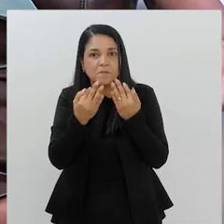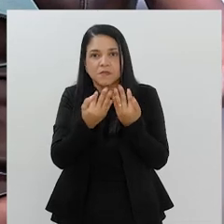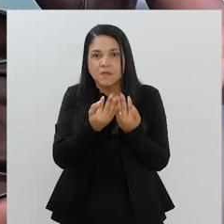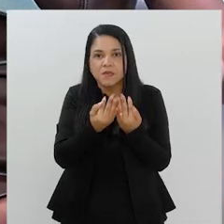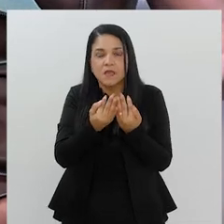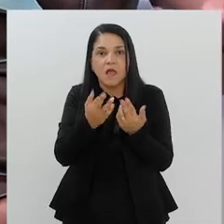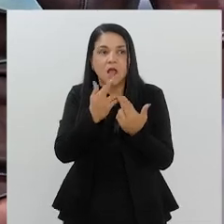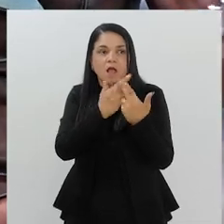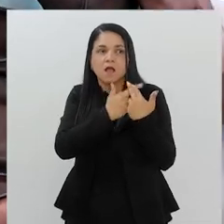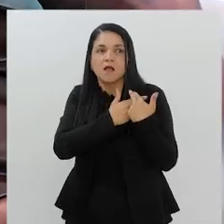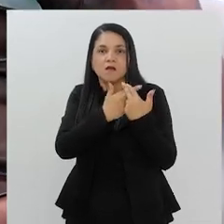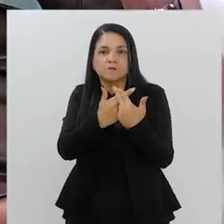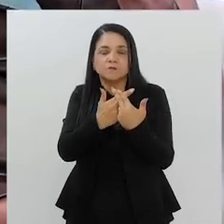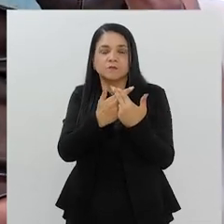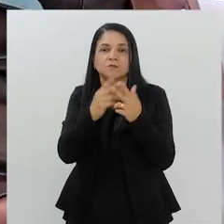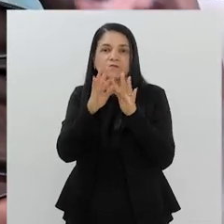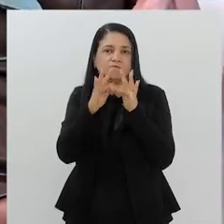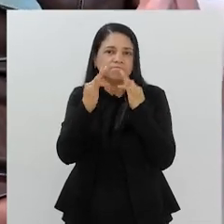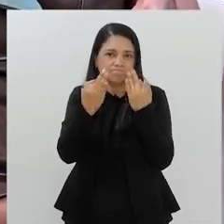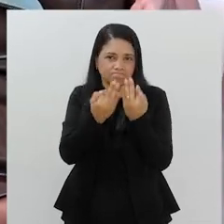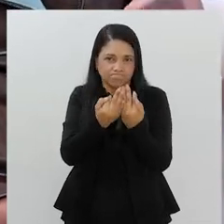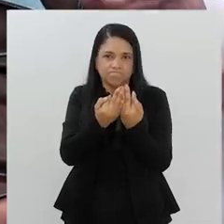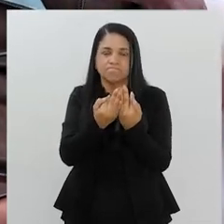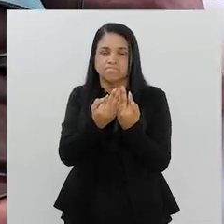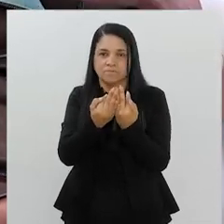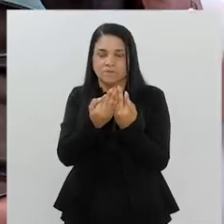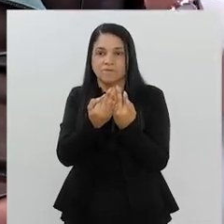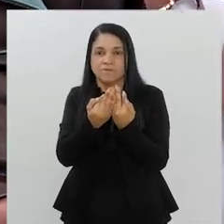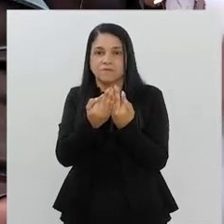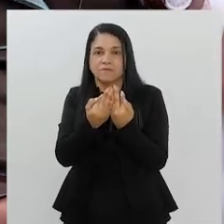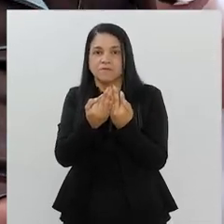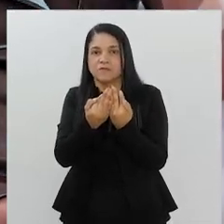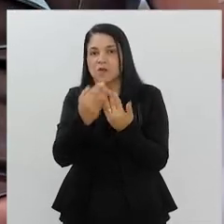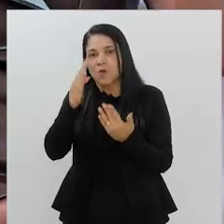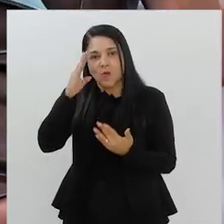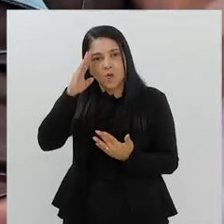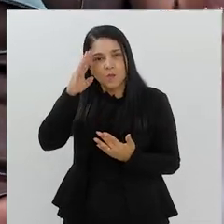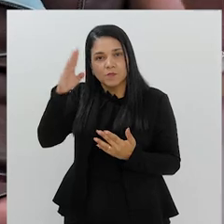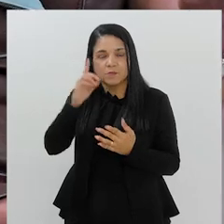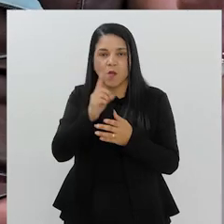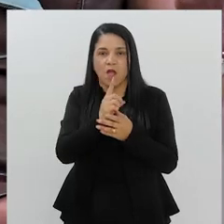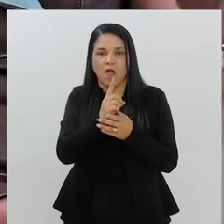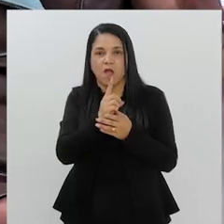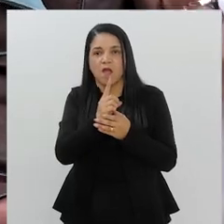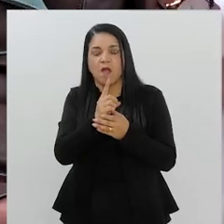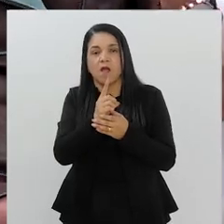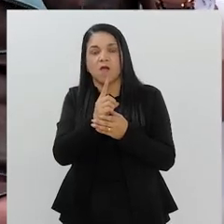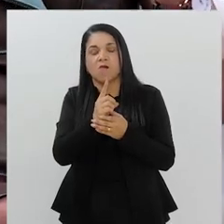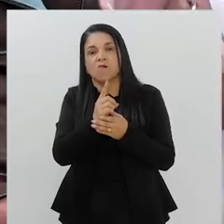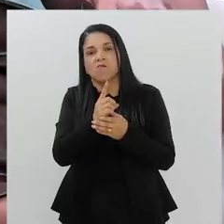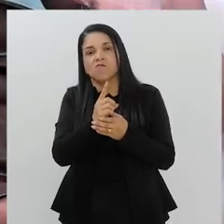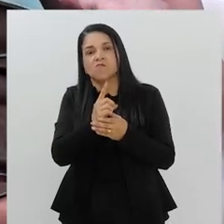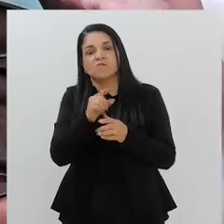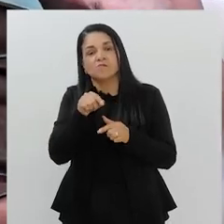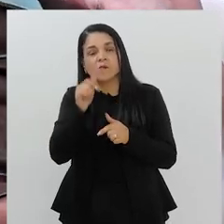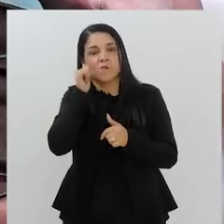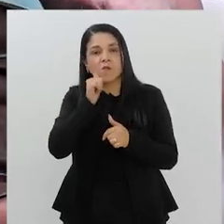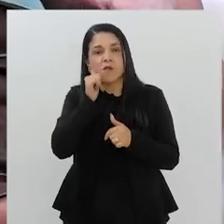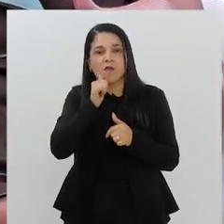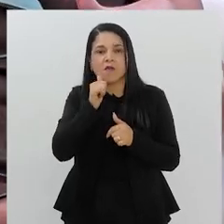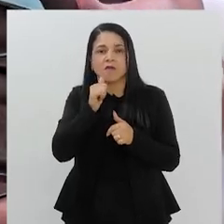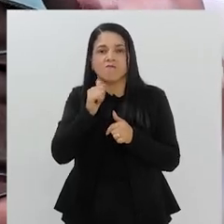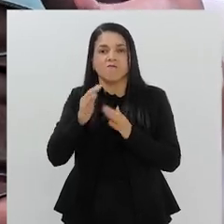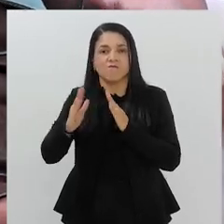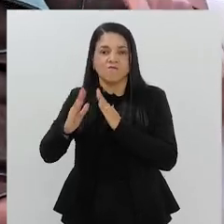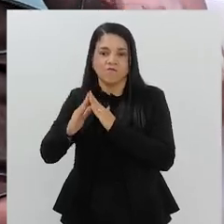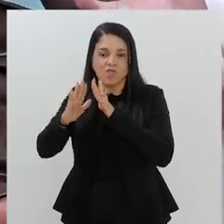família Aliás o a responsabilidade familiar é um dos fatores um dos maiores fatores de afastamento das mulheres no mercado de